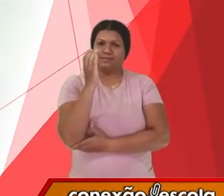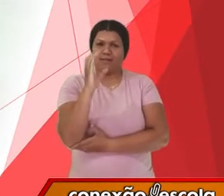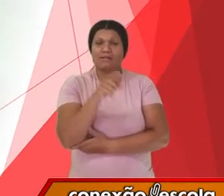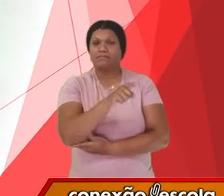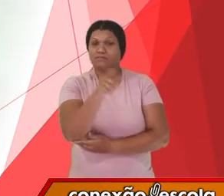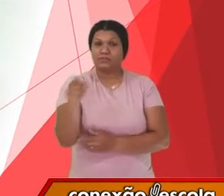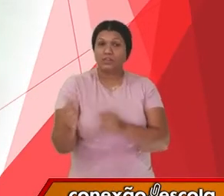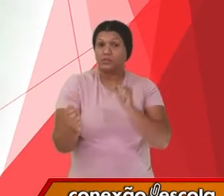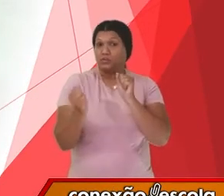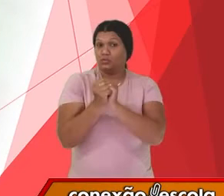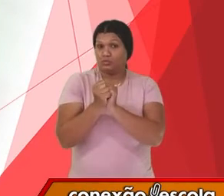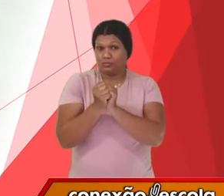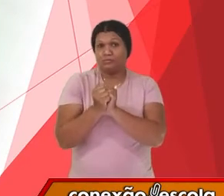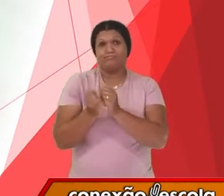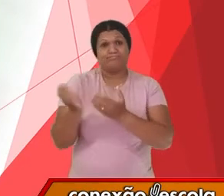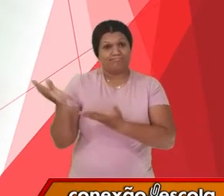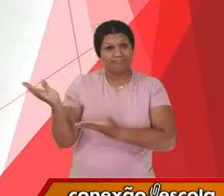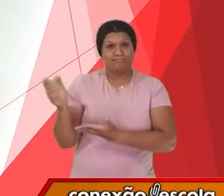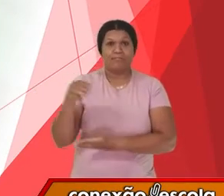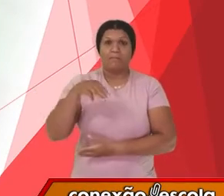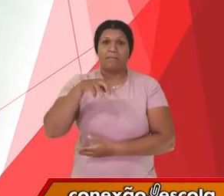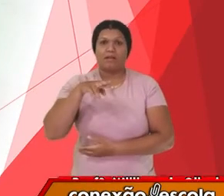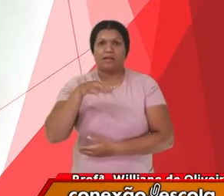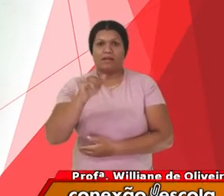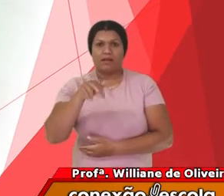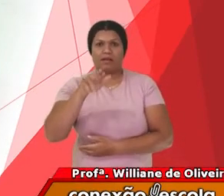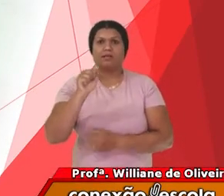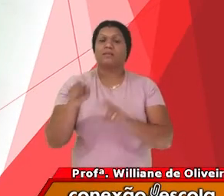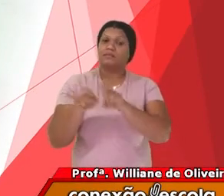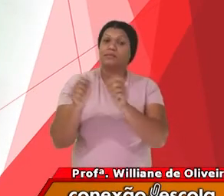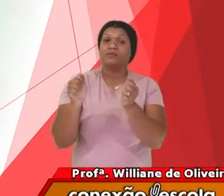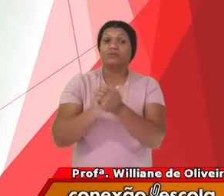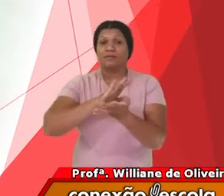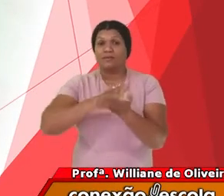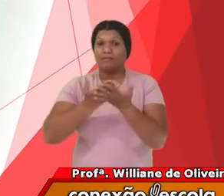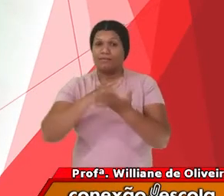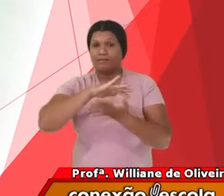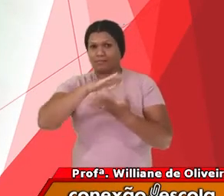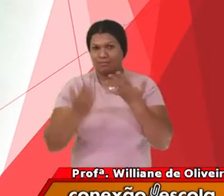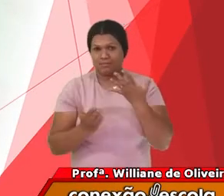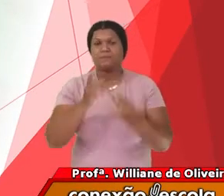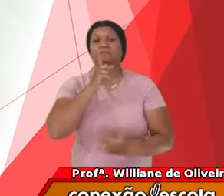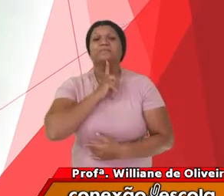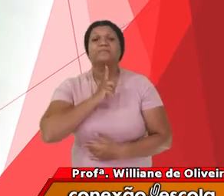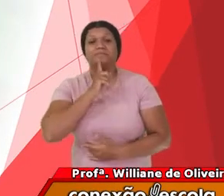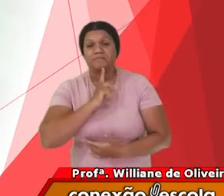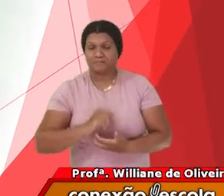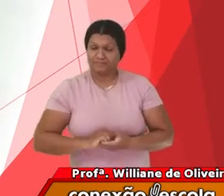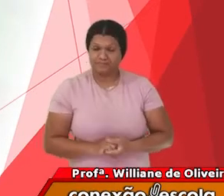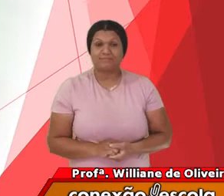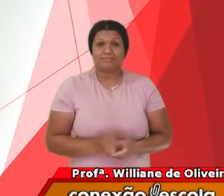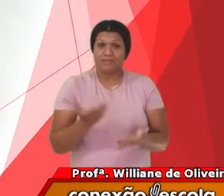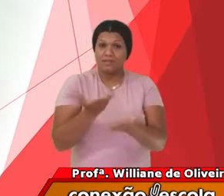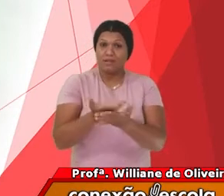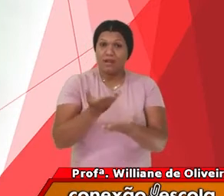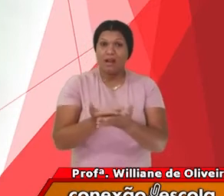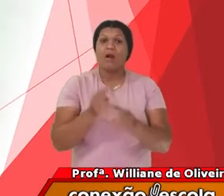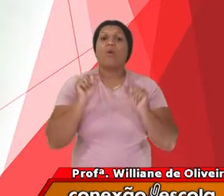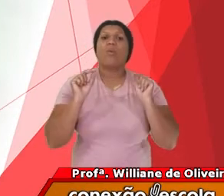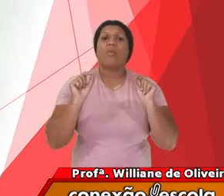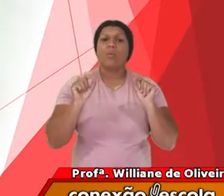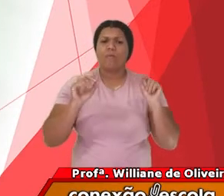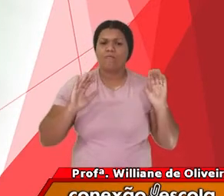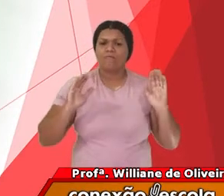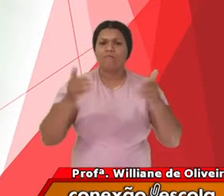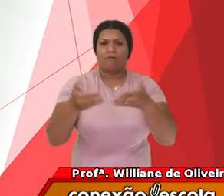você estará comigo, professora Mariana, e também com a nossa intérprete de Libras, Williane. Essa aula é voltada